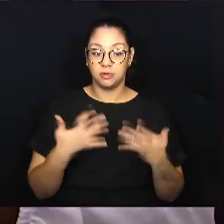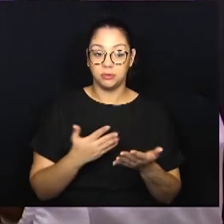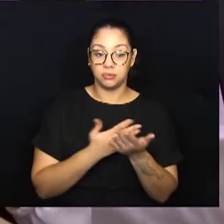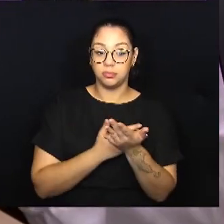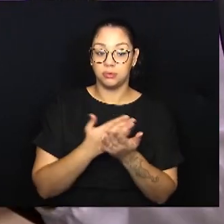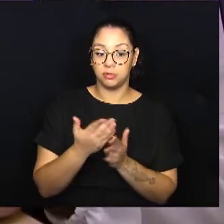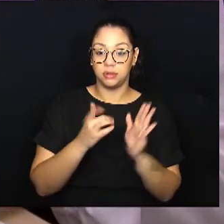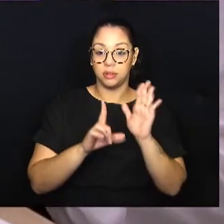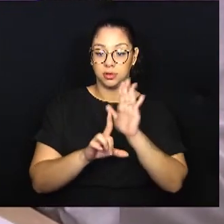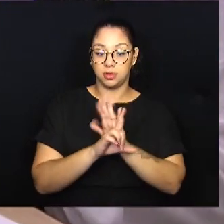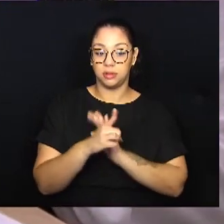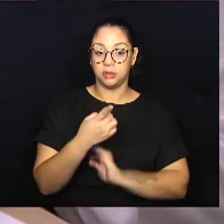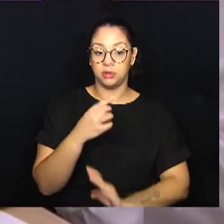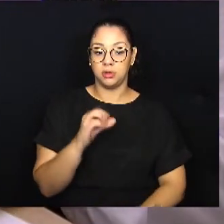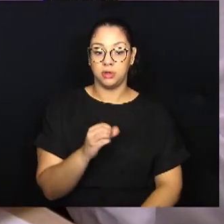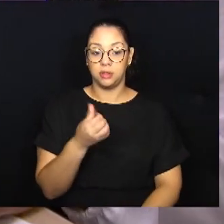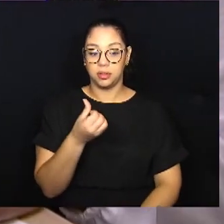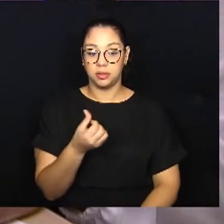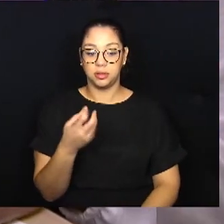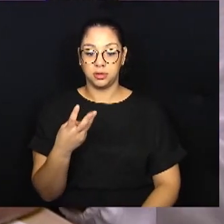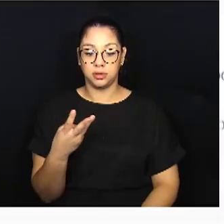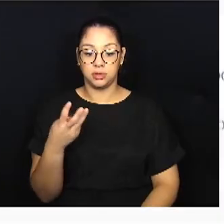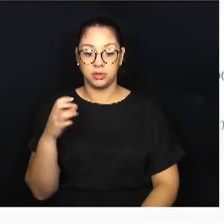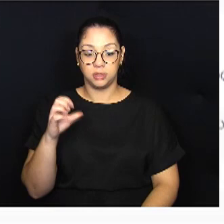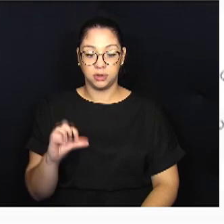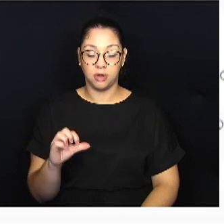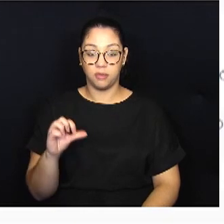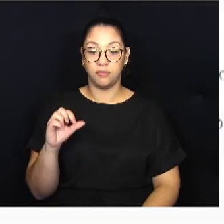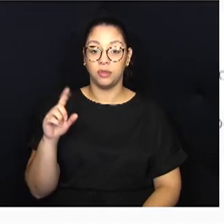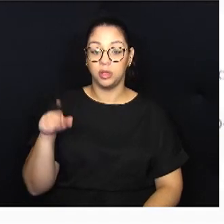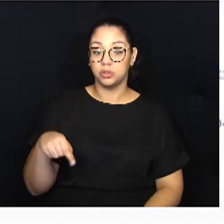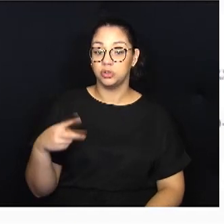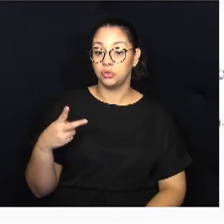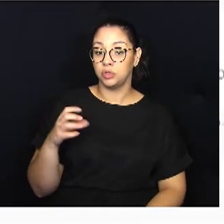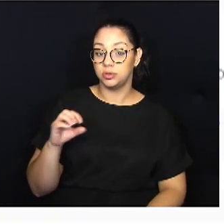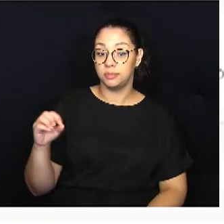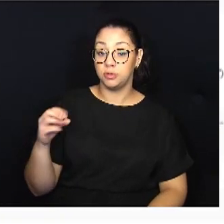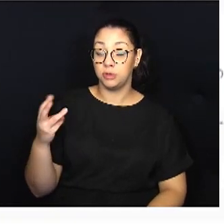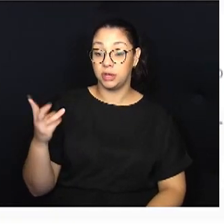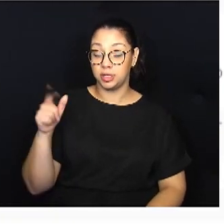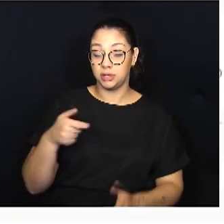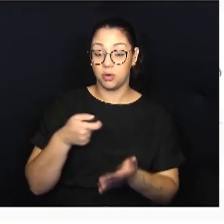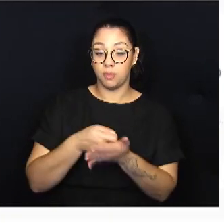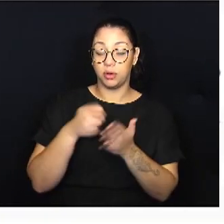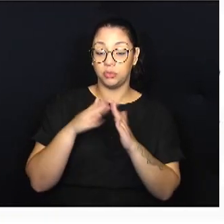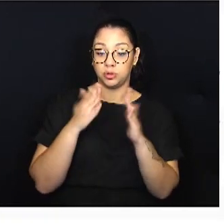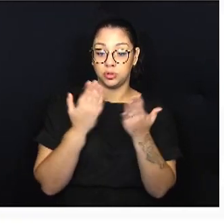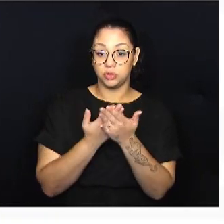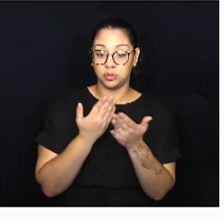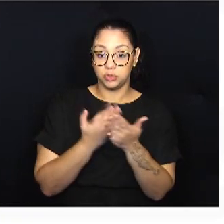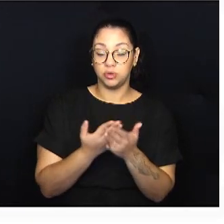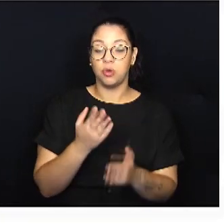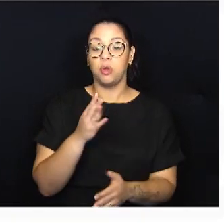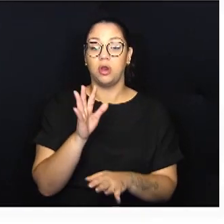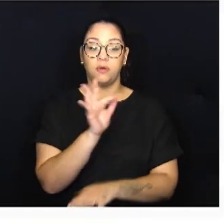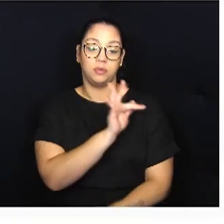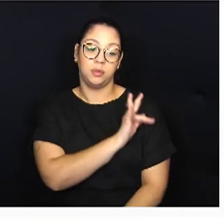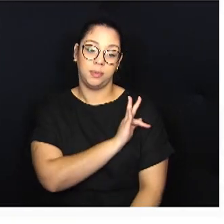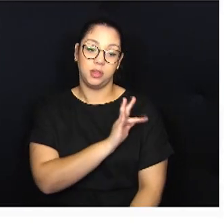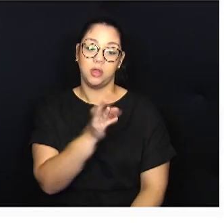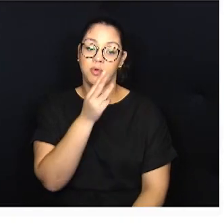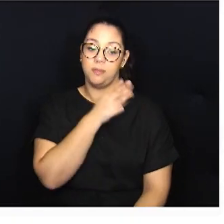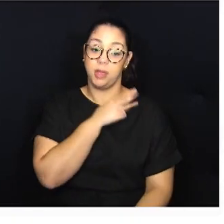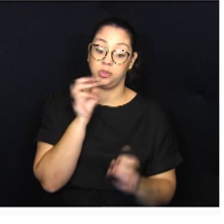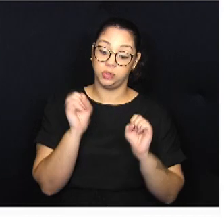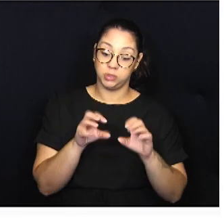Lei 10.639 de 2003, que obriga as escolas de ensino fundamental e médio a ensinarem